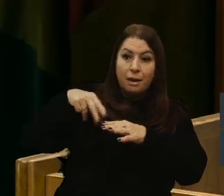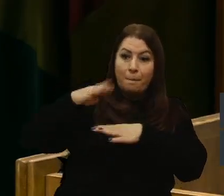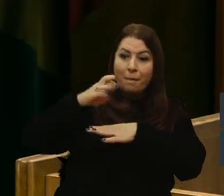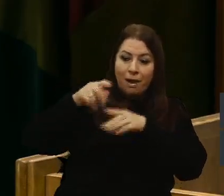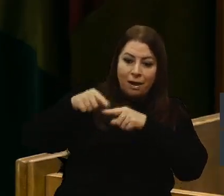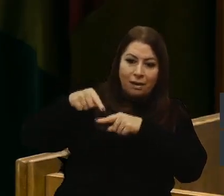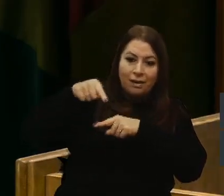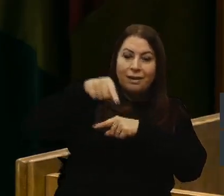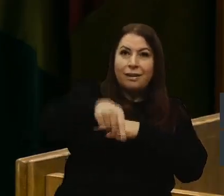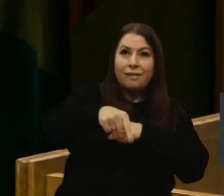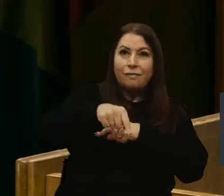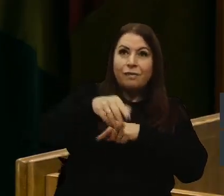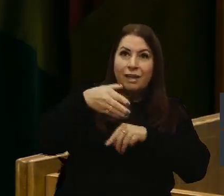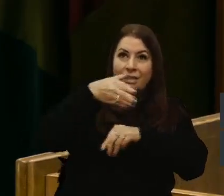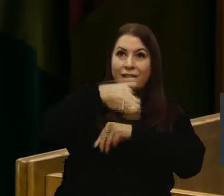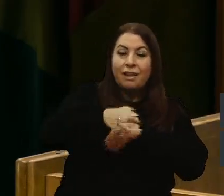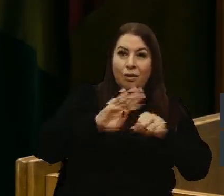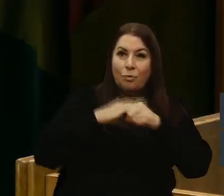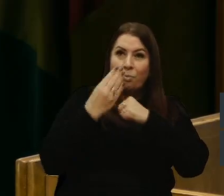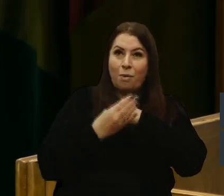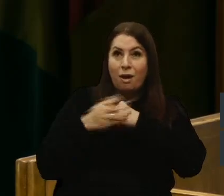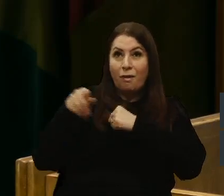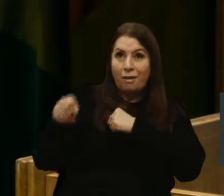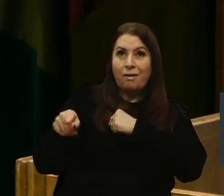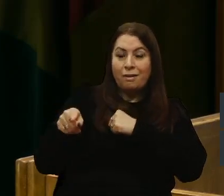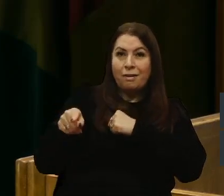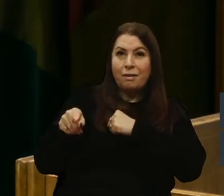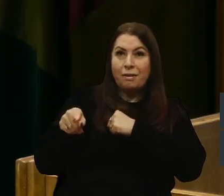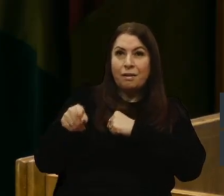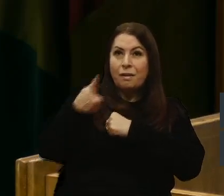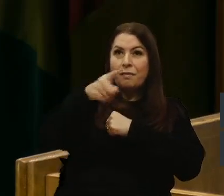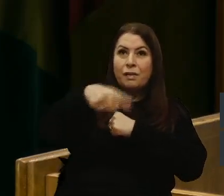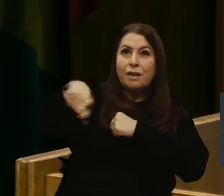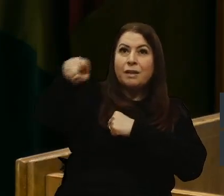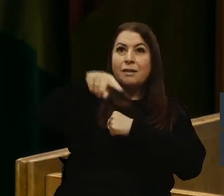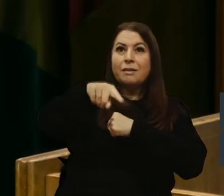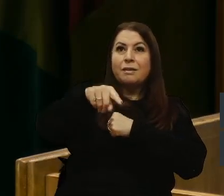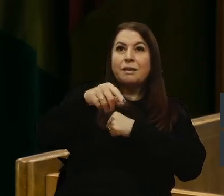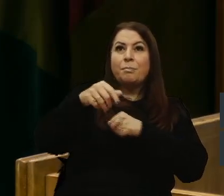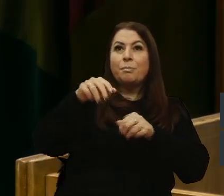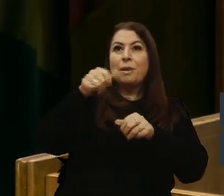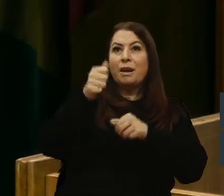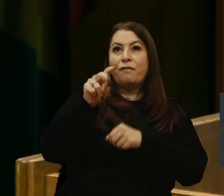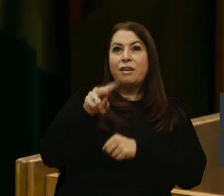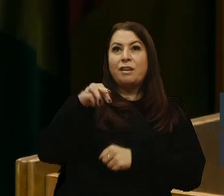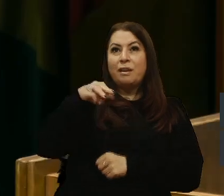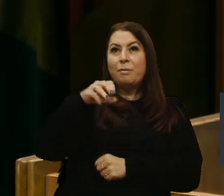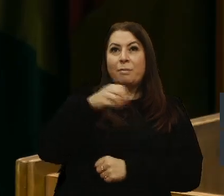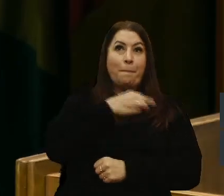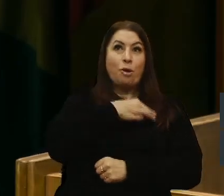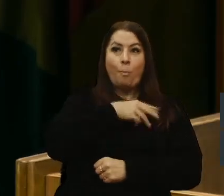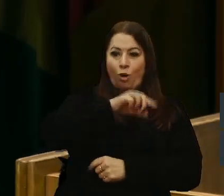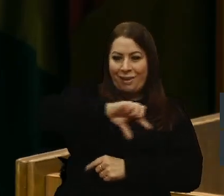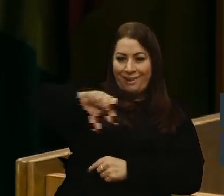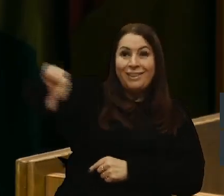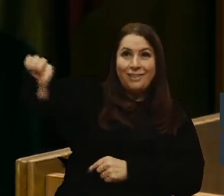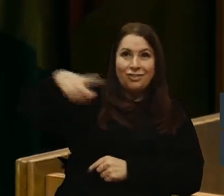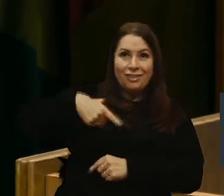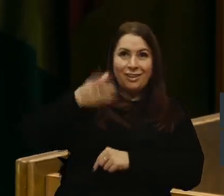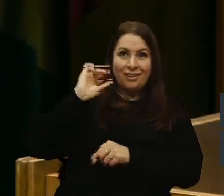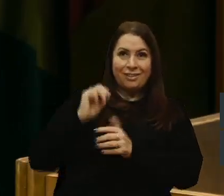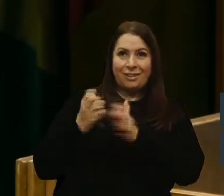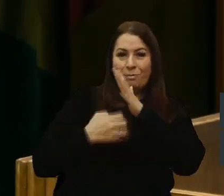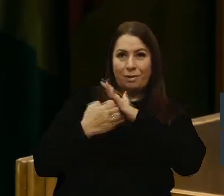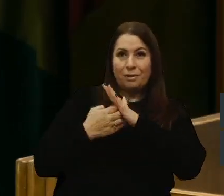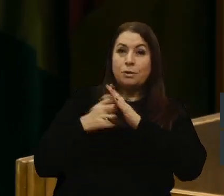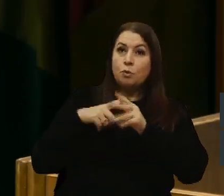BR, vão entrar no acesso ao Planalto e vão acessar o Planalto pela Avenida Marco Polo. Esse acesso ou se